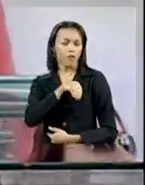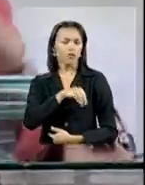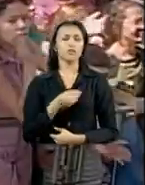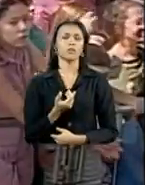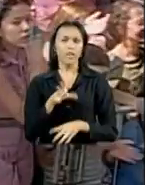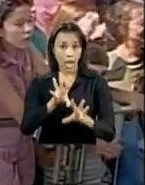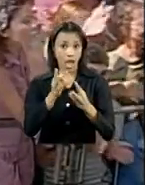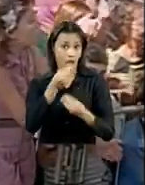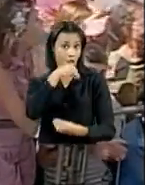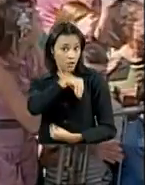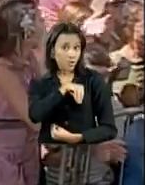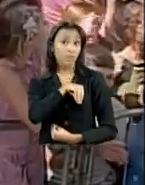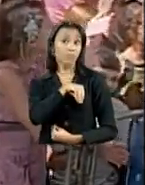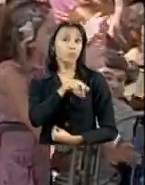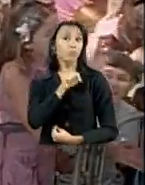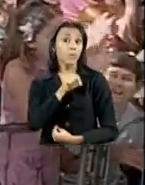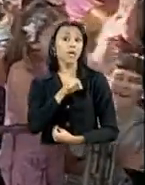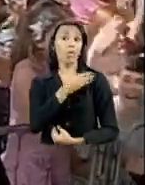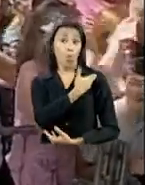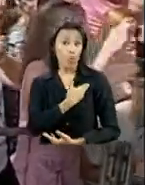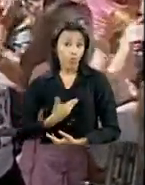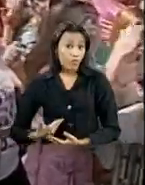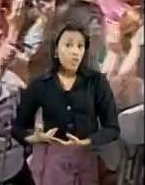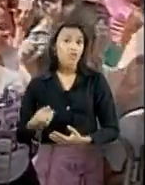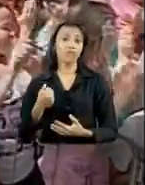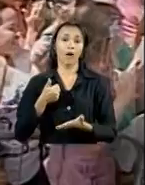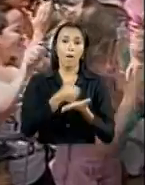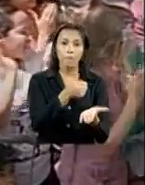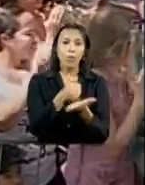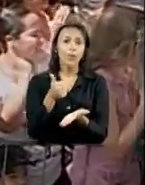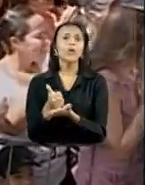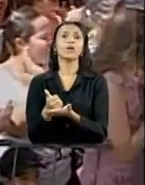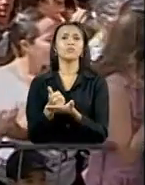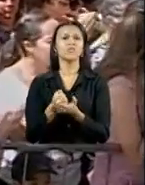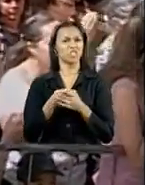recebendo serviços públicos de qualidade